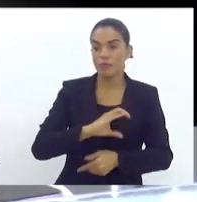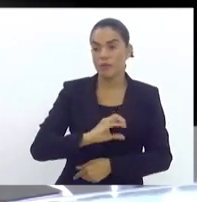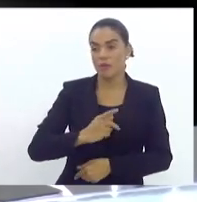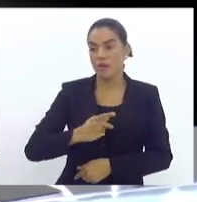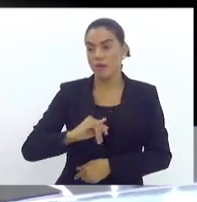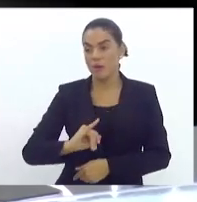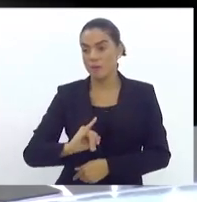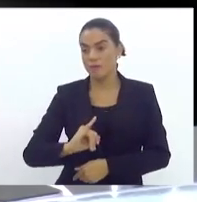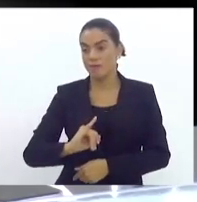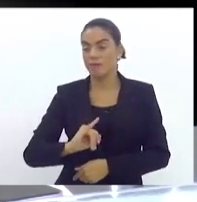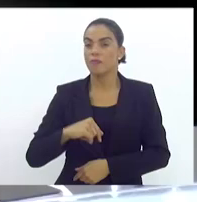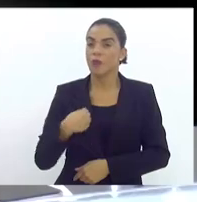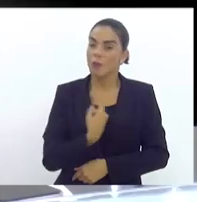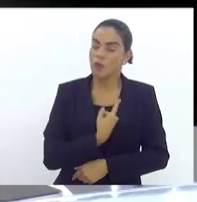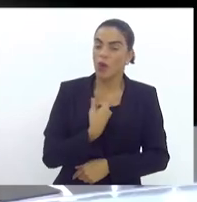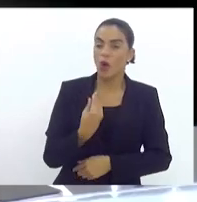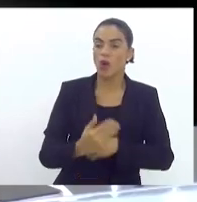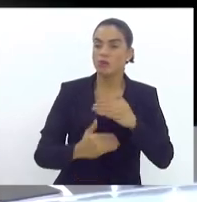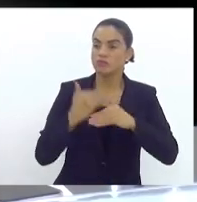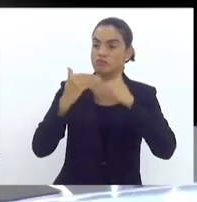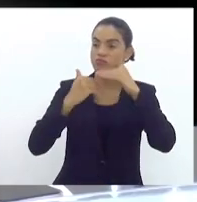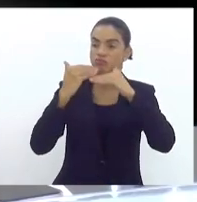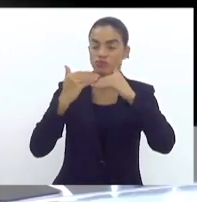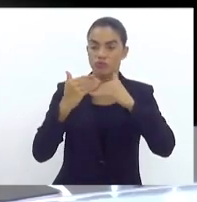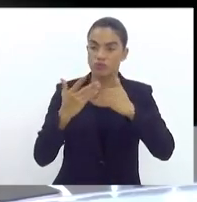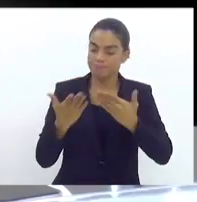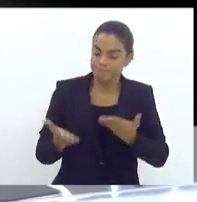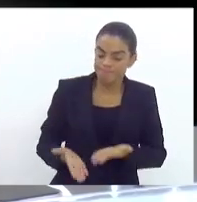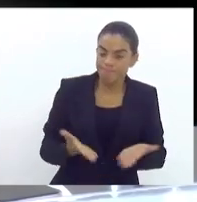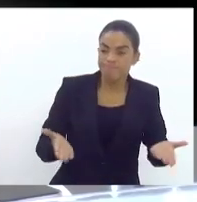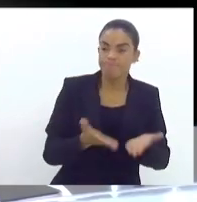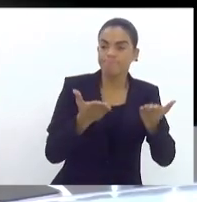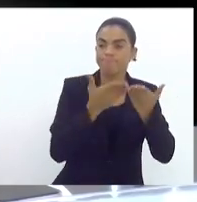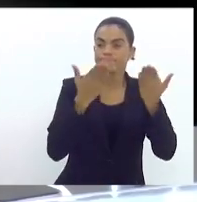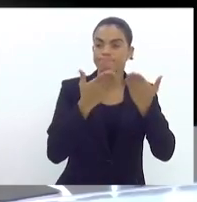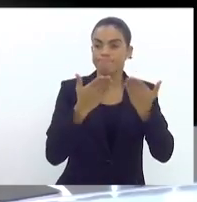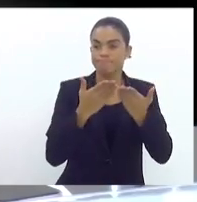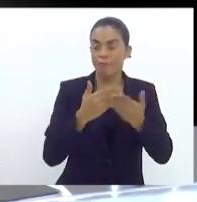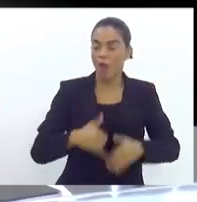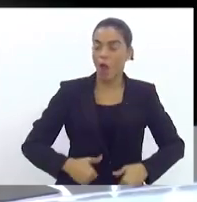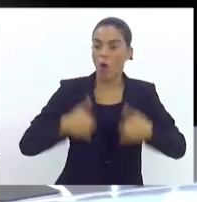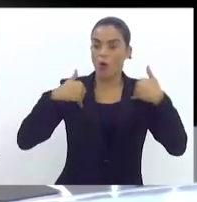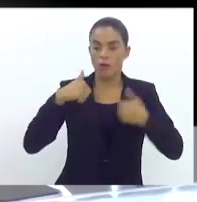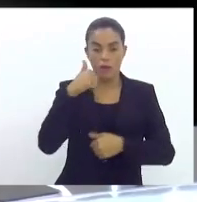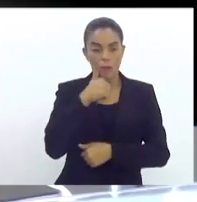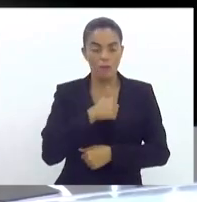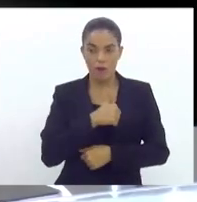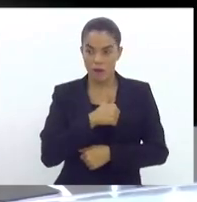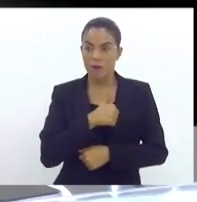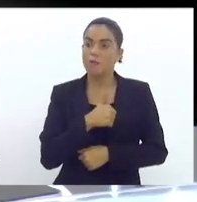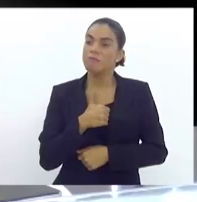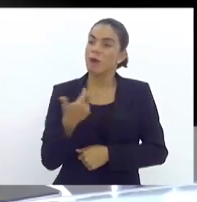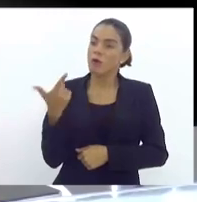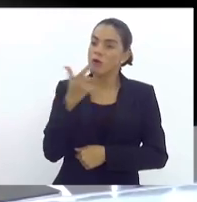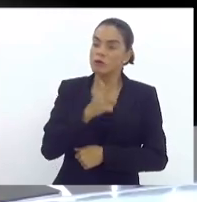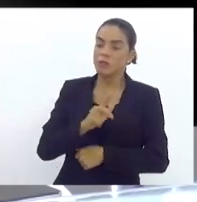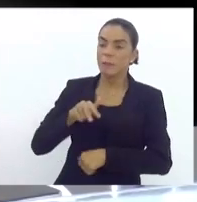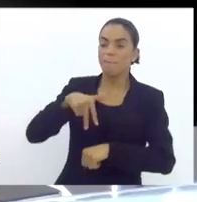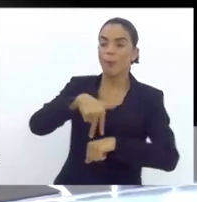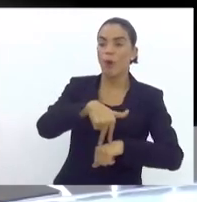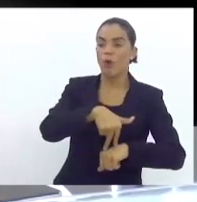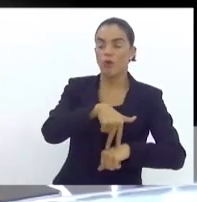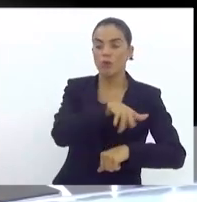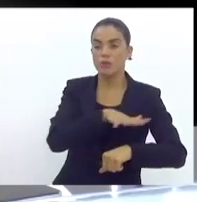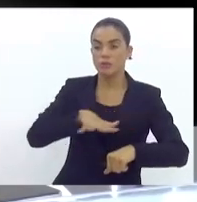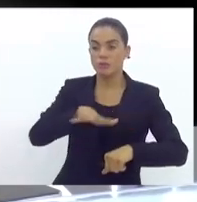CPI como nós construímos a honra das mulheres para ocupar os espaços públicos ou seja como nós conseguimos fazer as mulheres